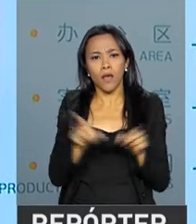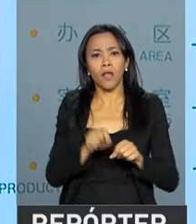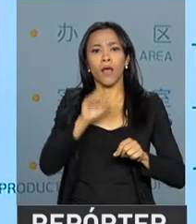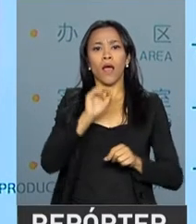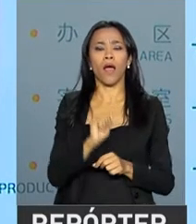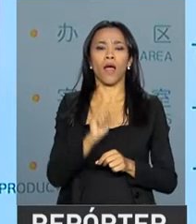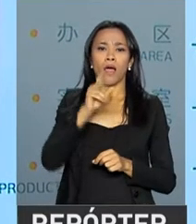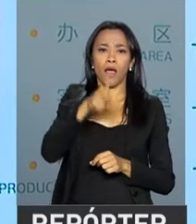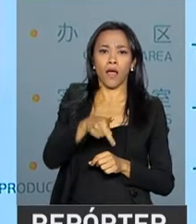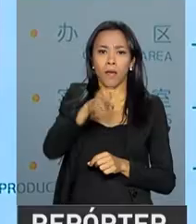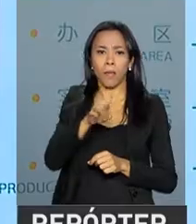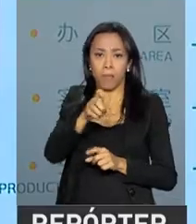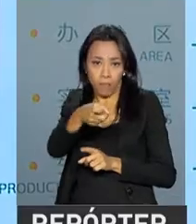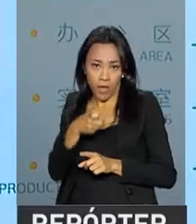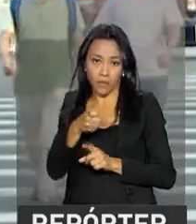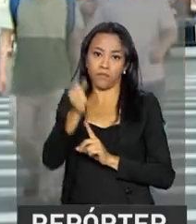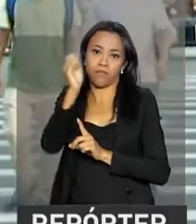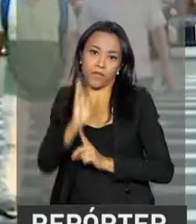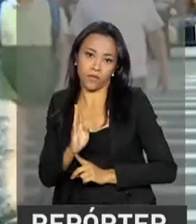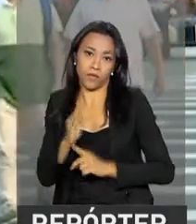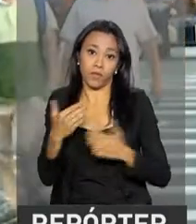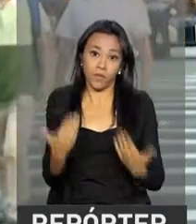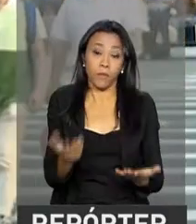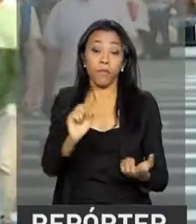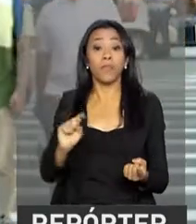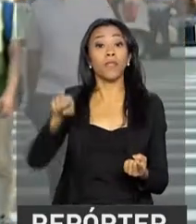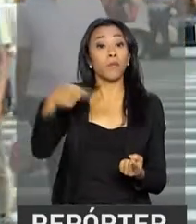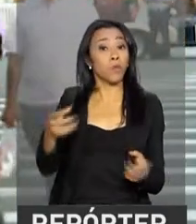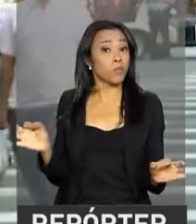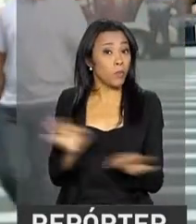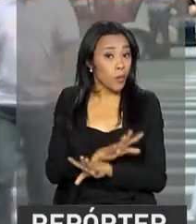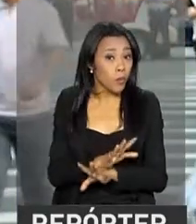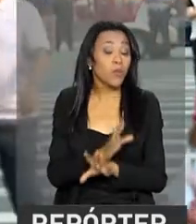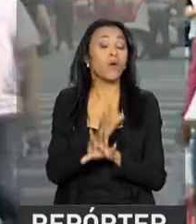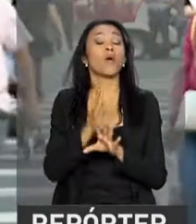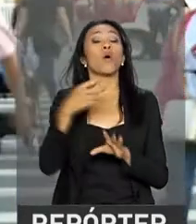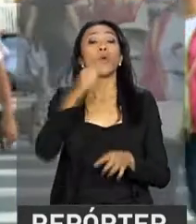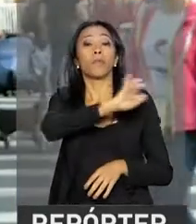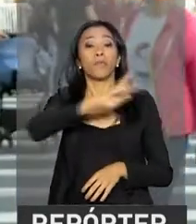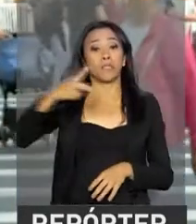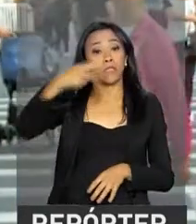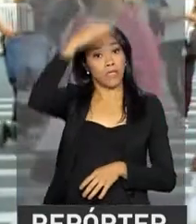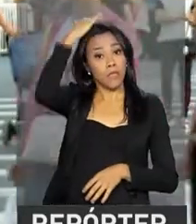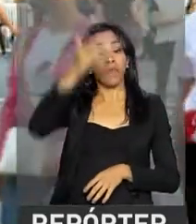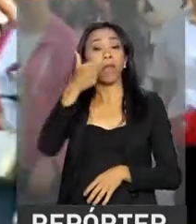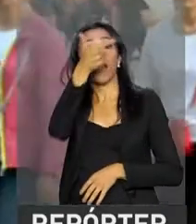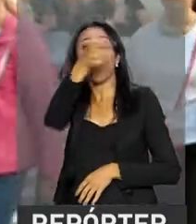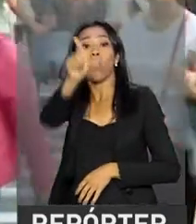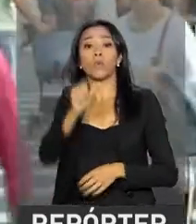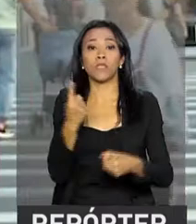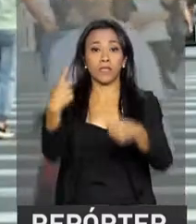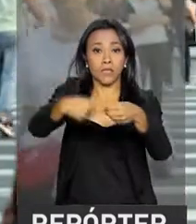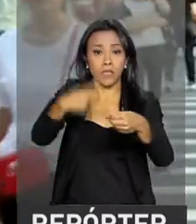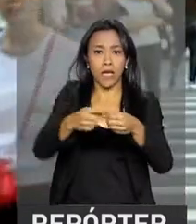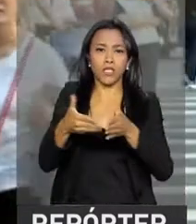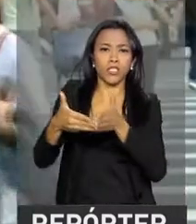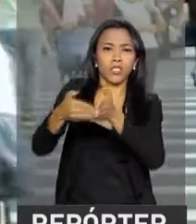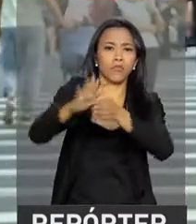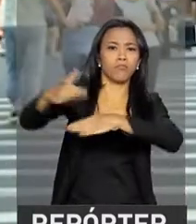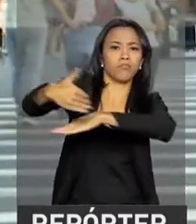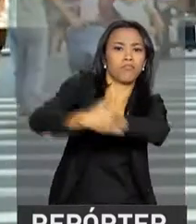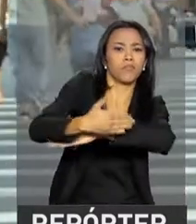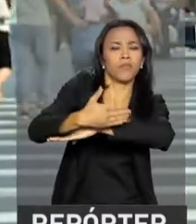investimentos apex brasil depois da agenda aqui na capital chinesa o presidente temer segue para a cidade portuária de xiamen